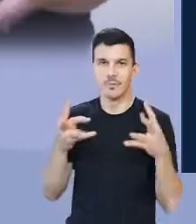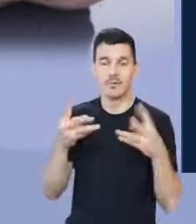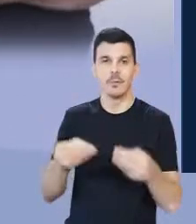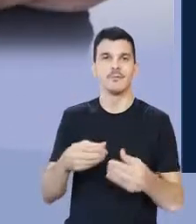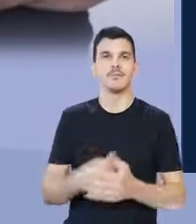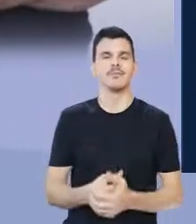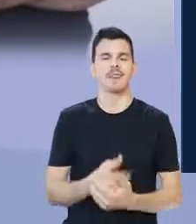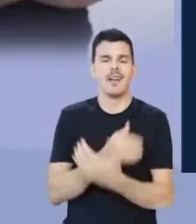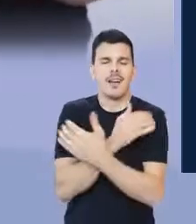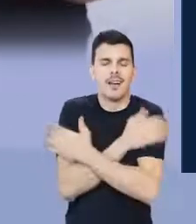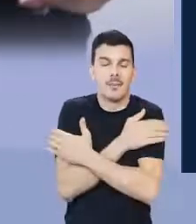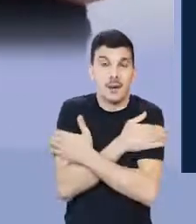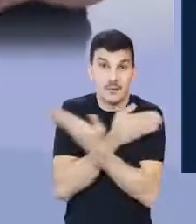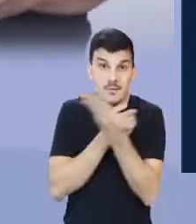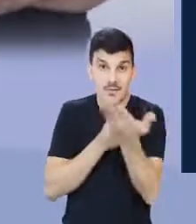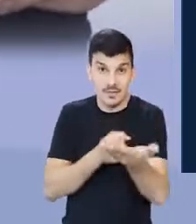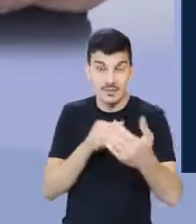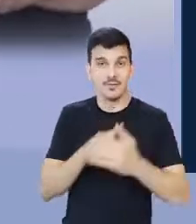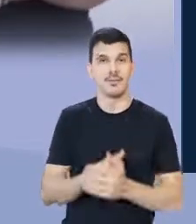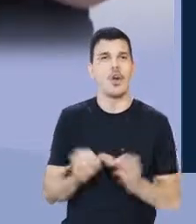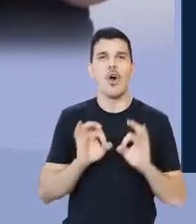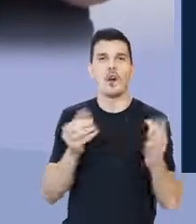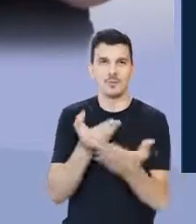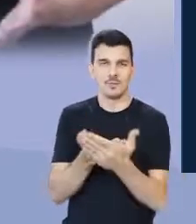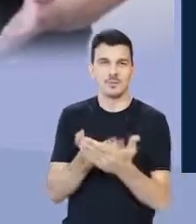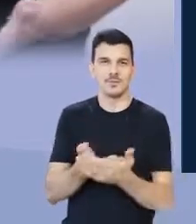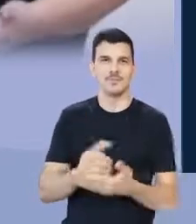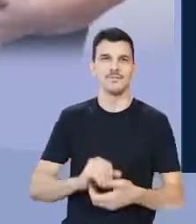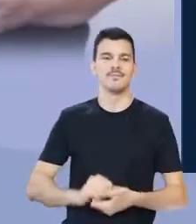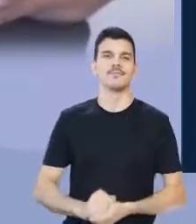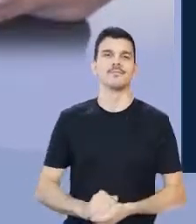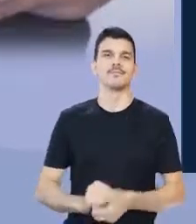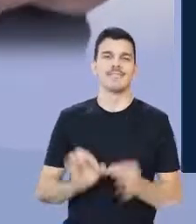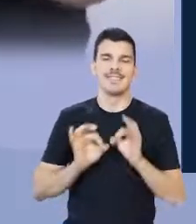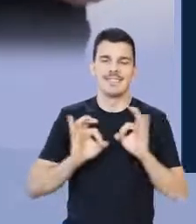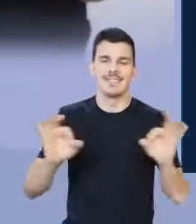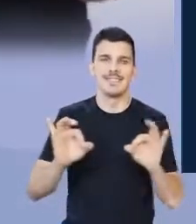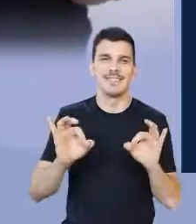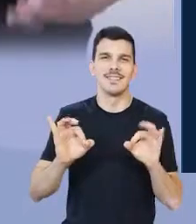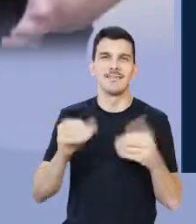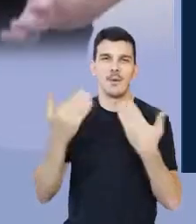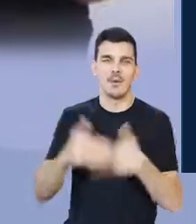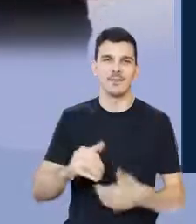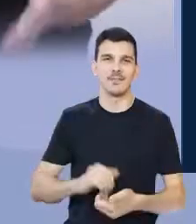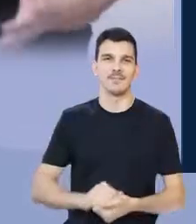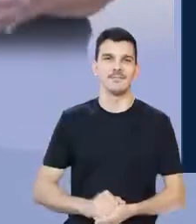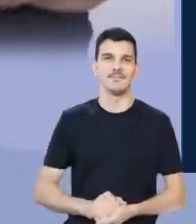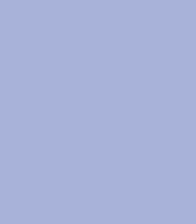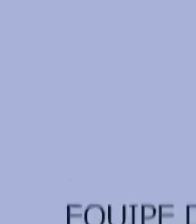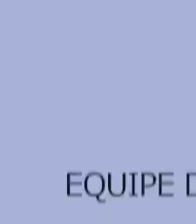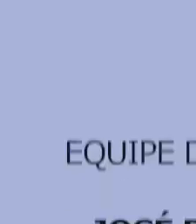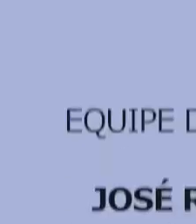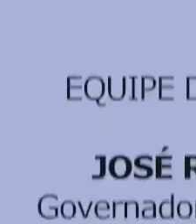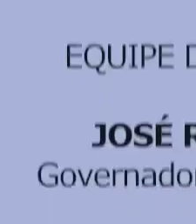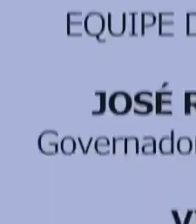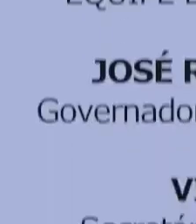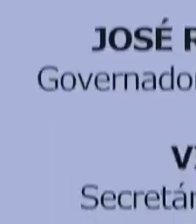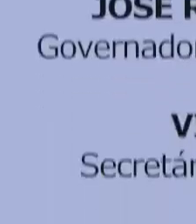a todos. Grande abraço para você, ótimos estudos e excelente prova!